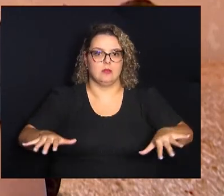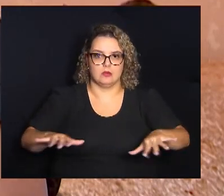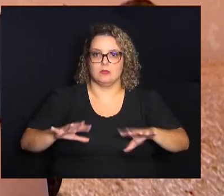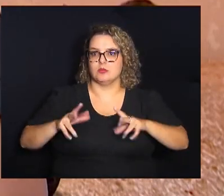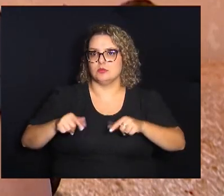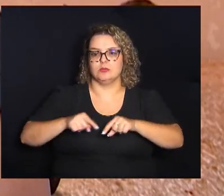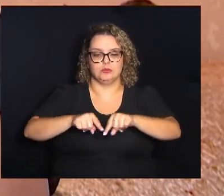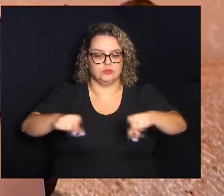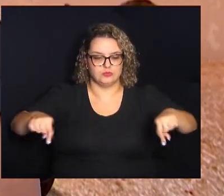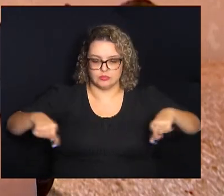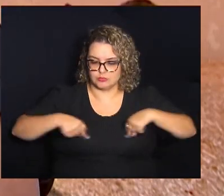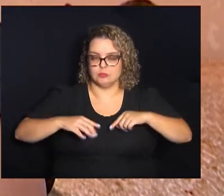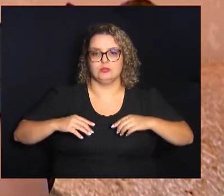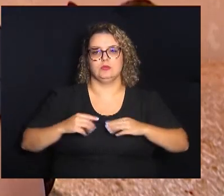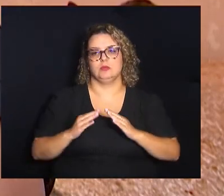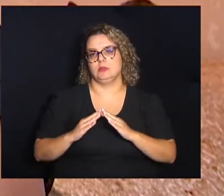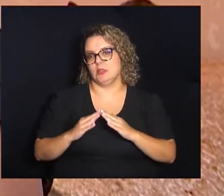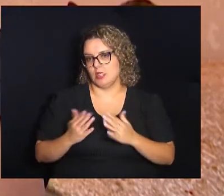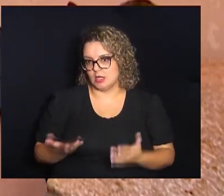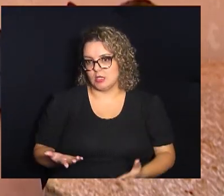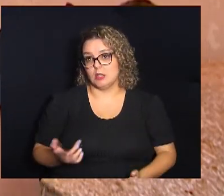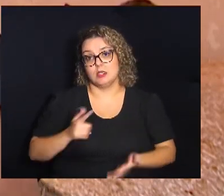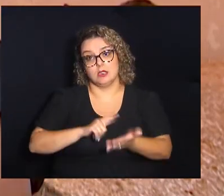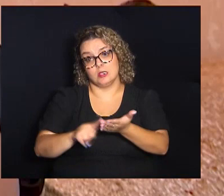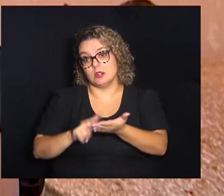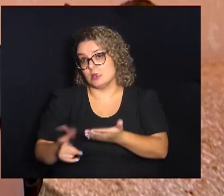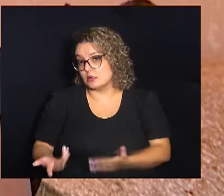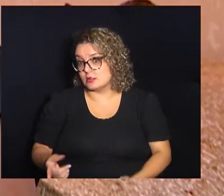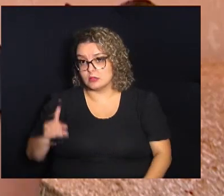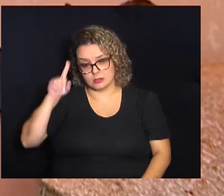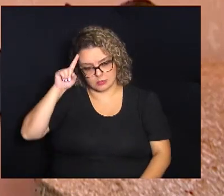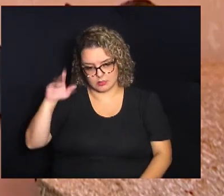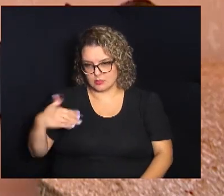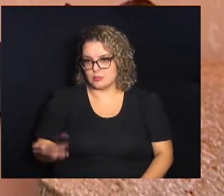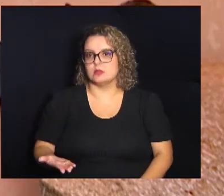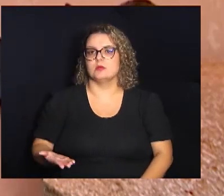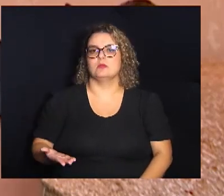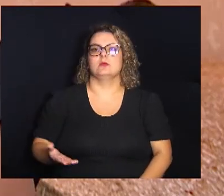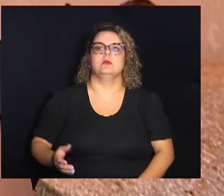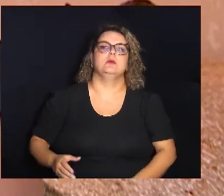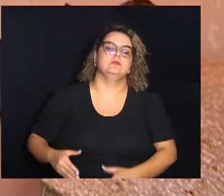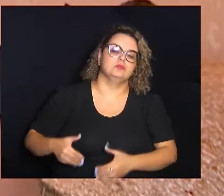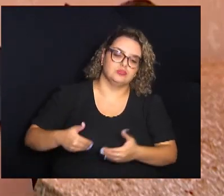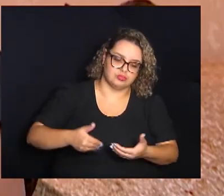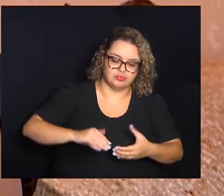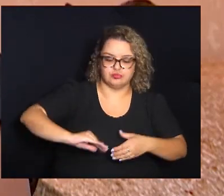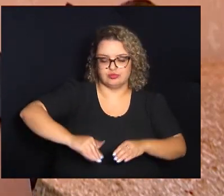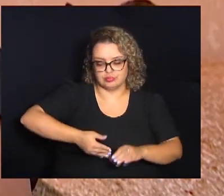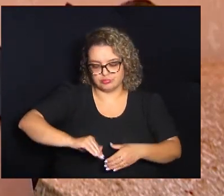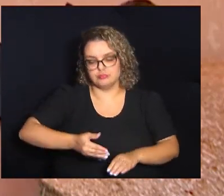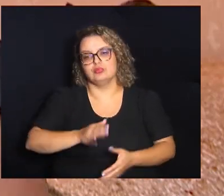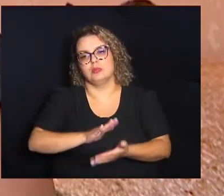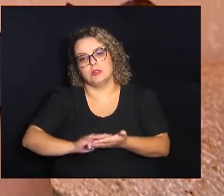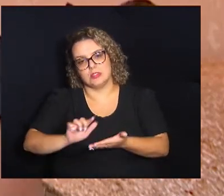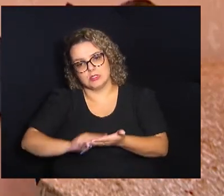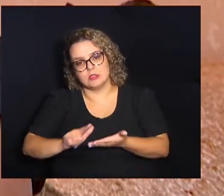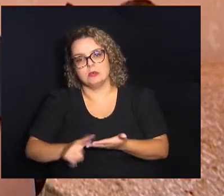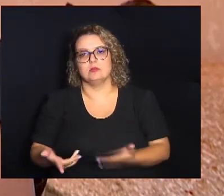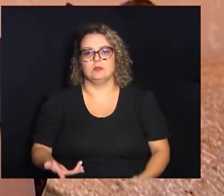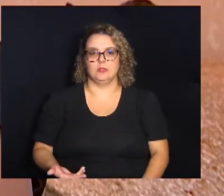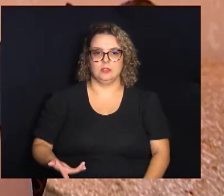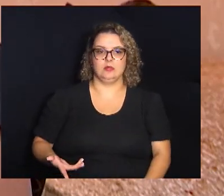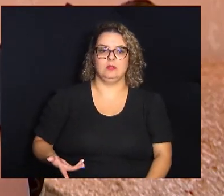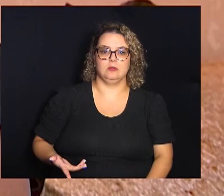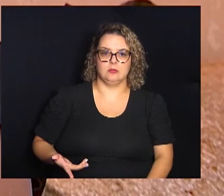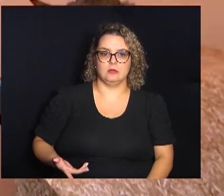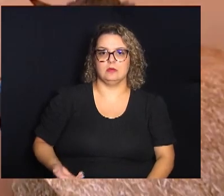quintal todo e que a gente tem que estar limpando. E no dia seguinte a gente joga tudo, mesmo no quintal, que é para repor